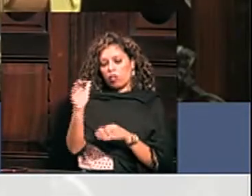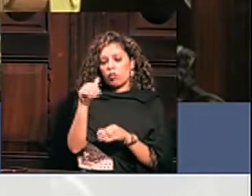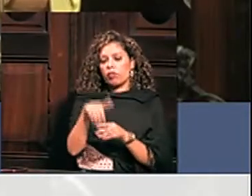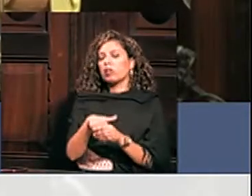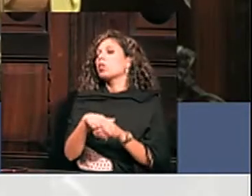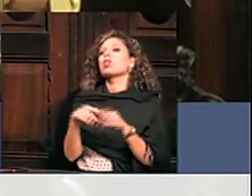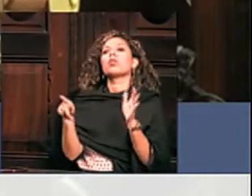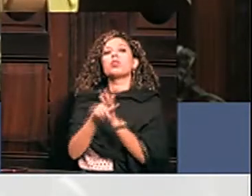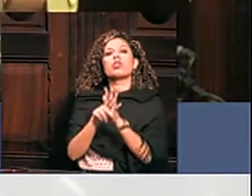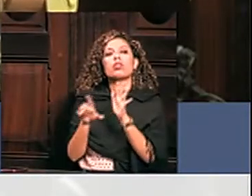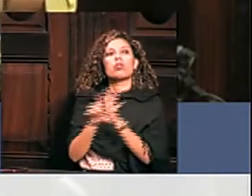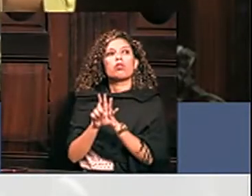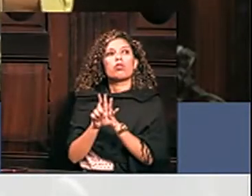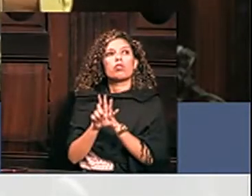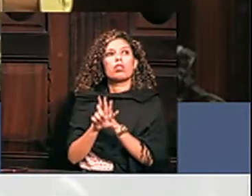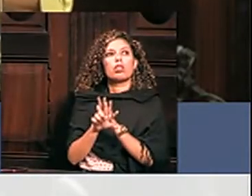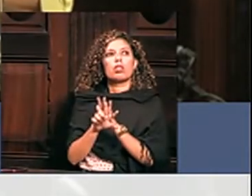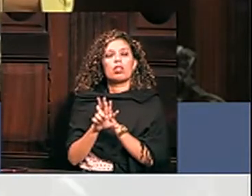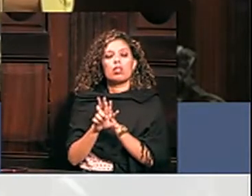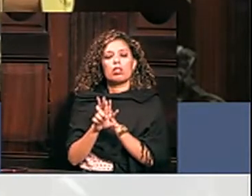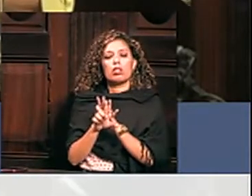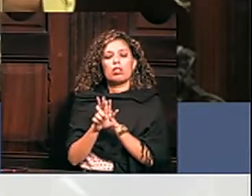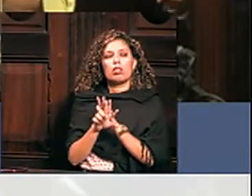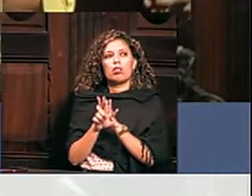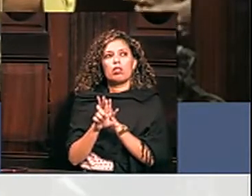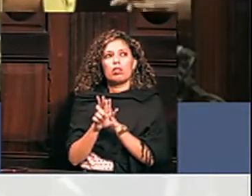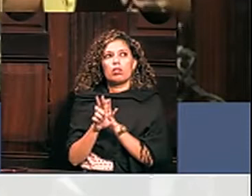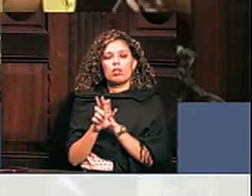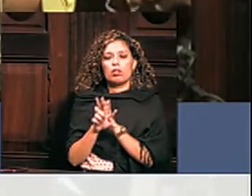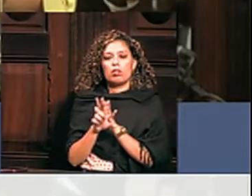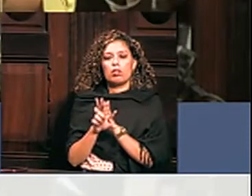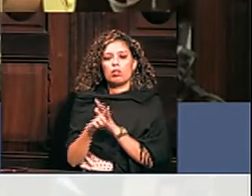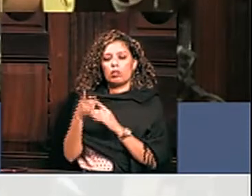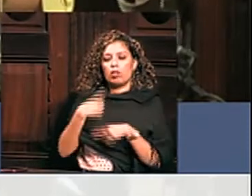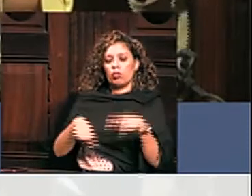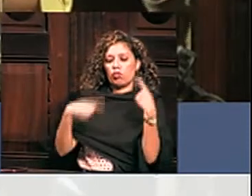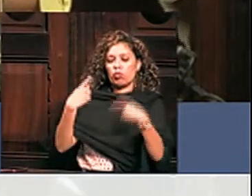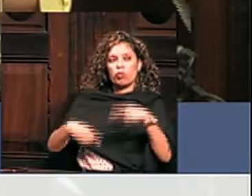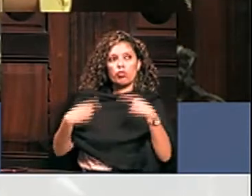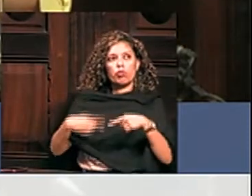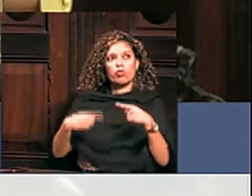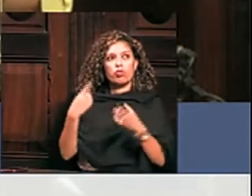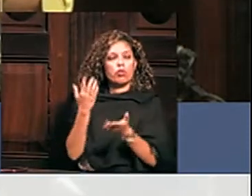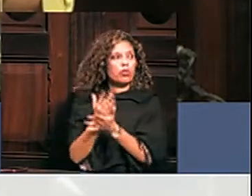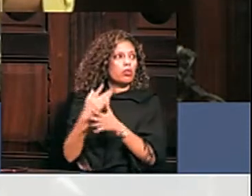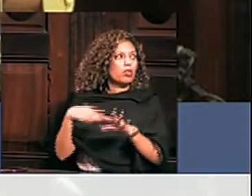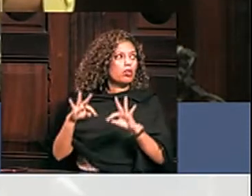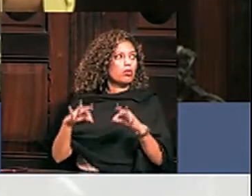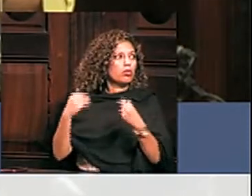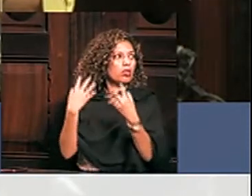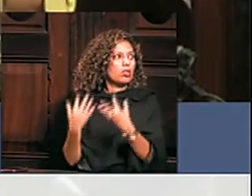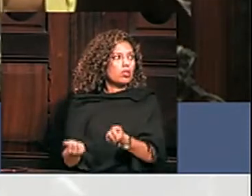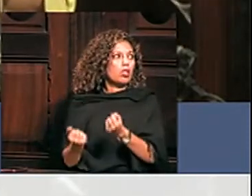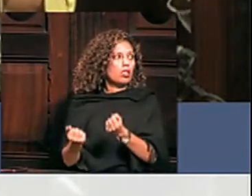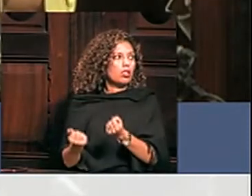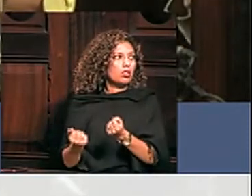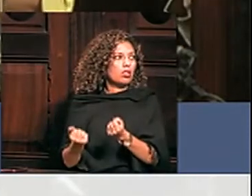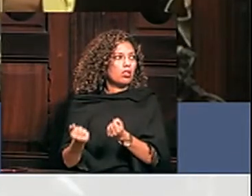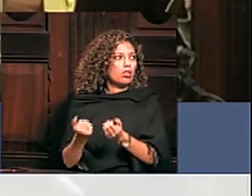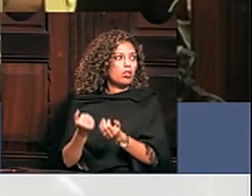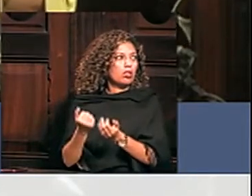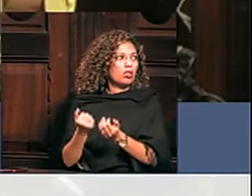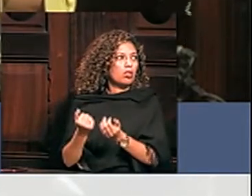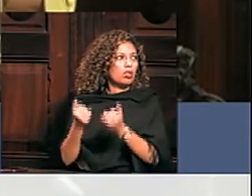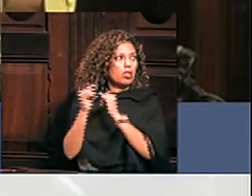projeto de lei 41 e 20, com os pareceres emitidos, já que ninguém quis discutir. Senhores que aprovam, ministros estão aprovado. Vai ao